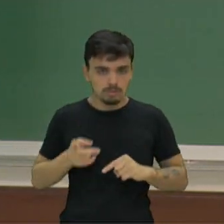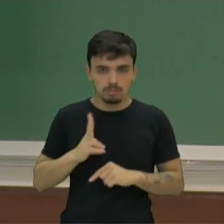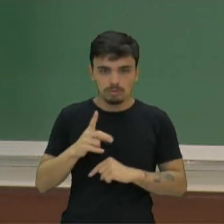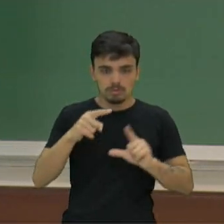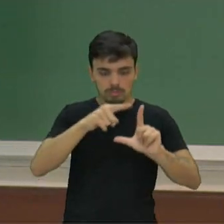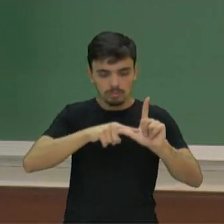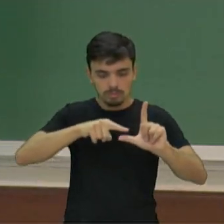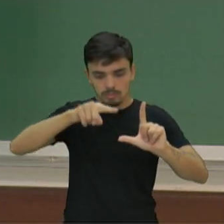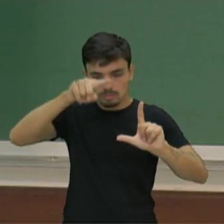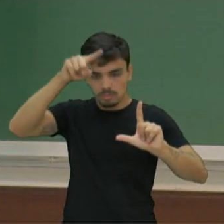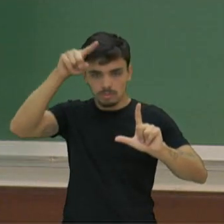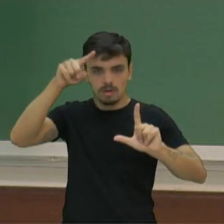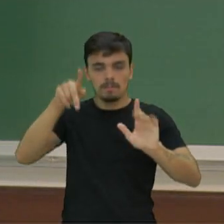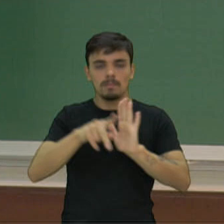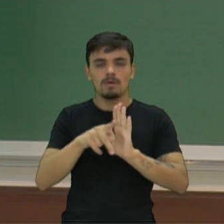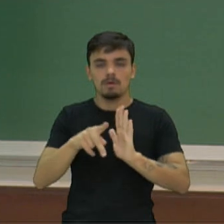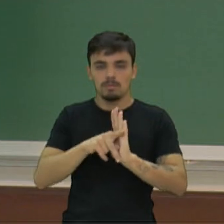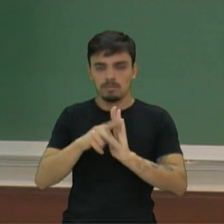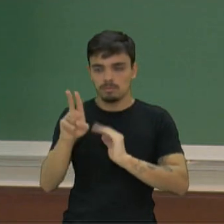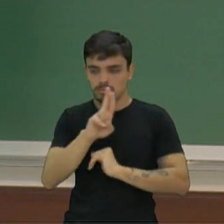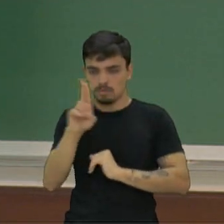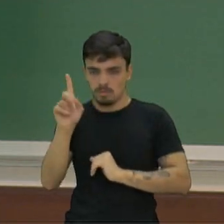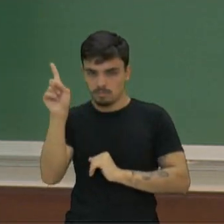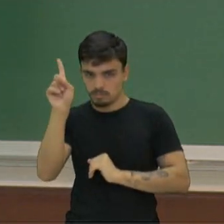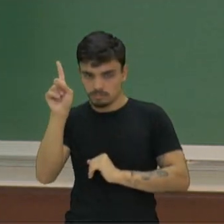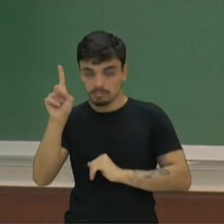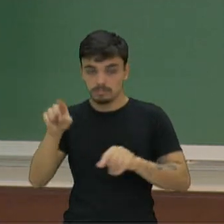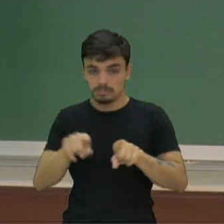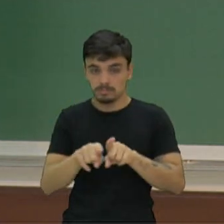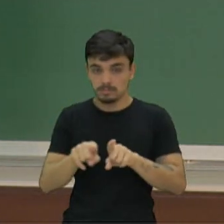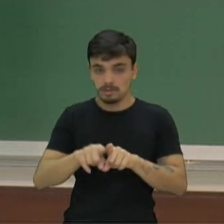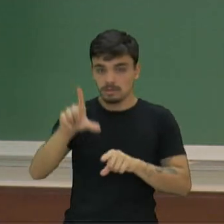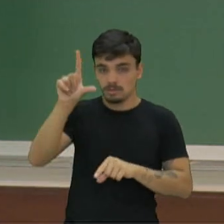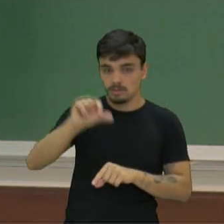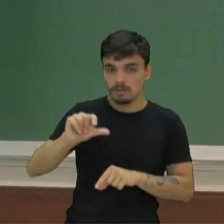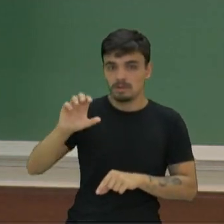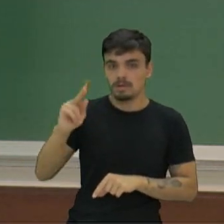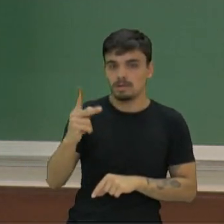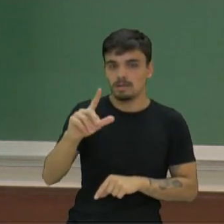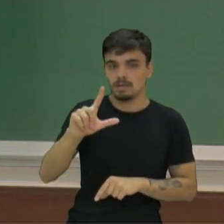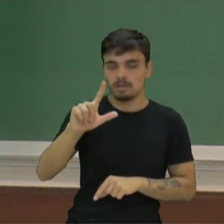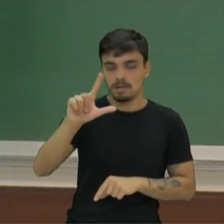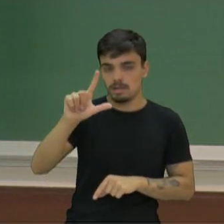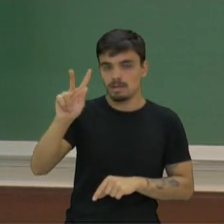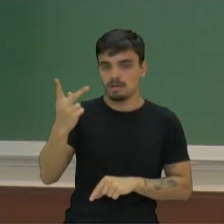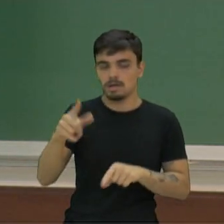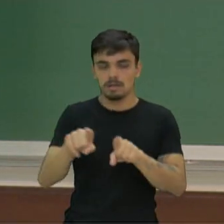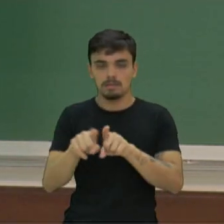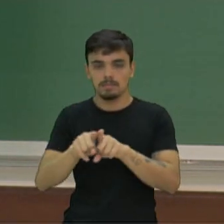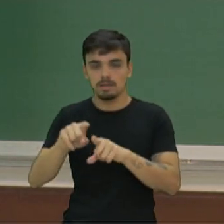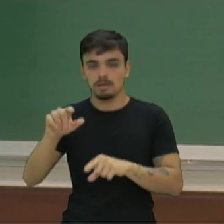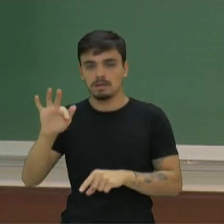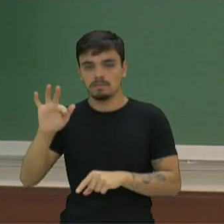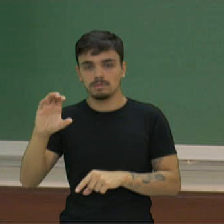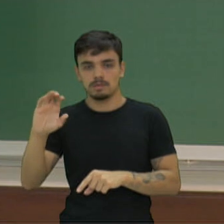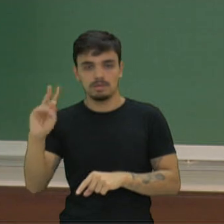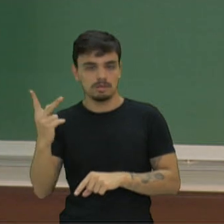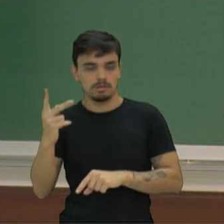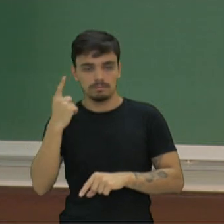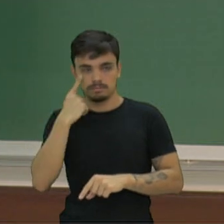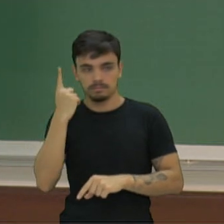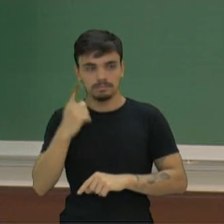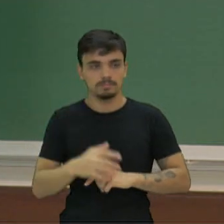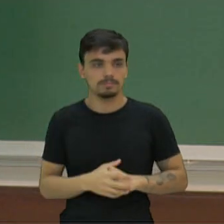né, no nível alto, mas vai inibir a ação do LH e do FSH. Até fiz uma ilustração aqui, ó, o